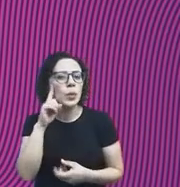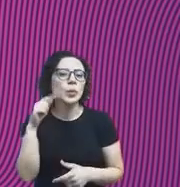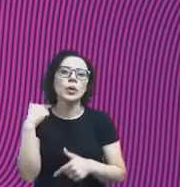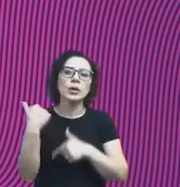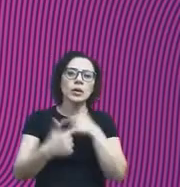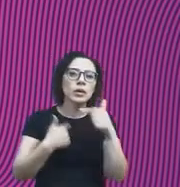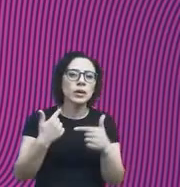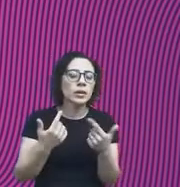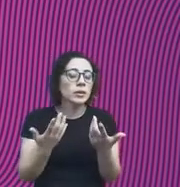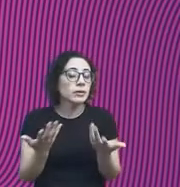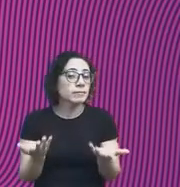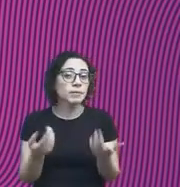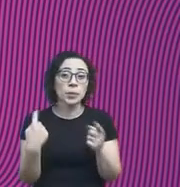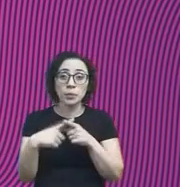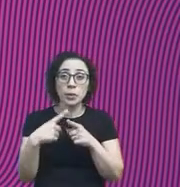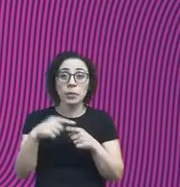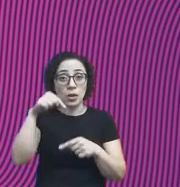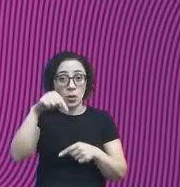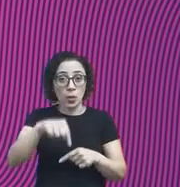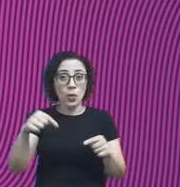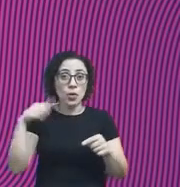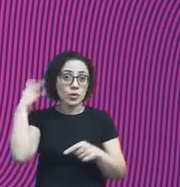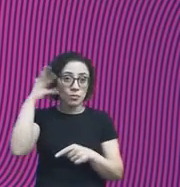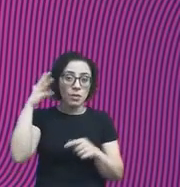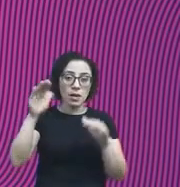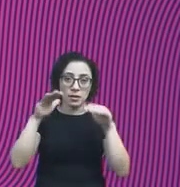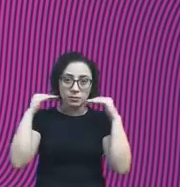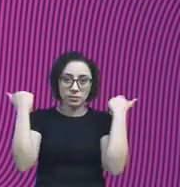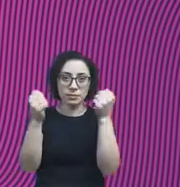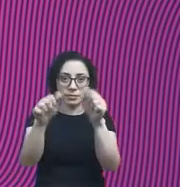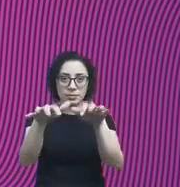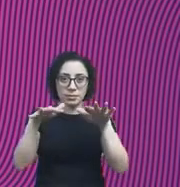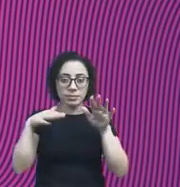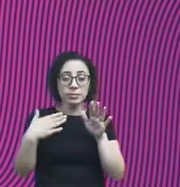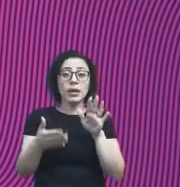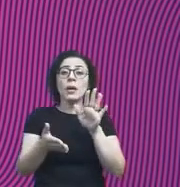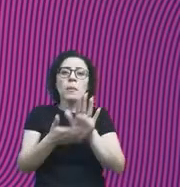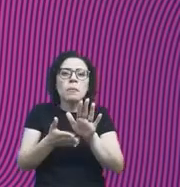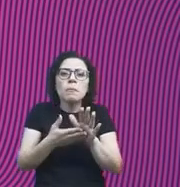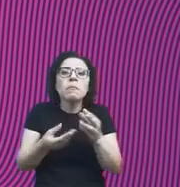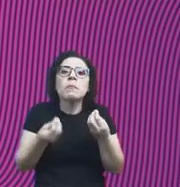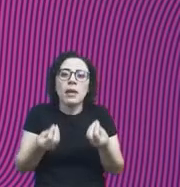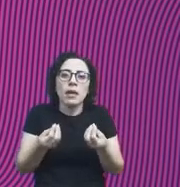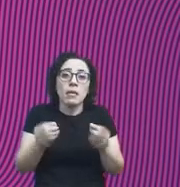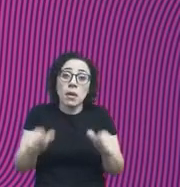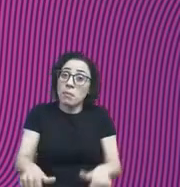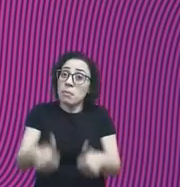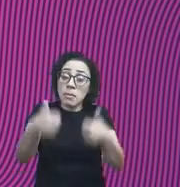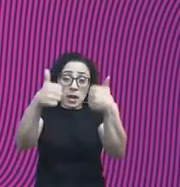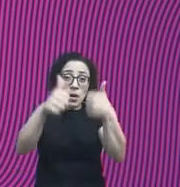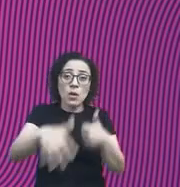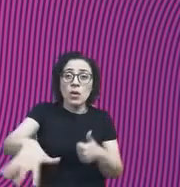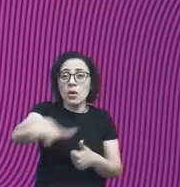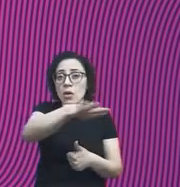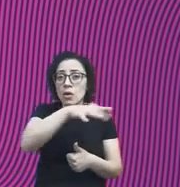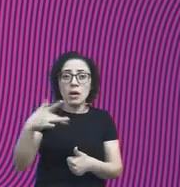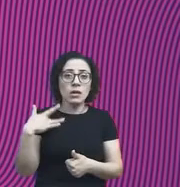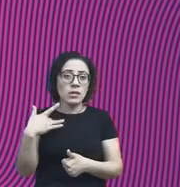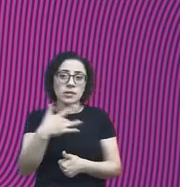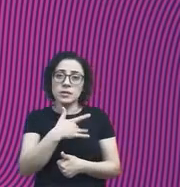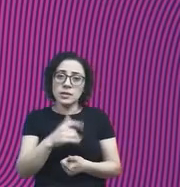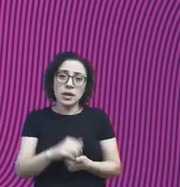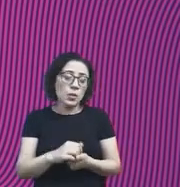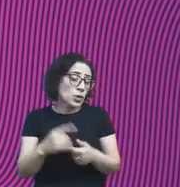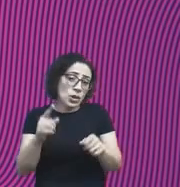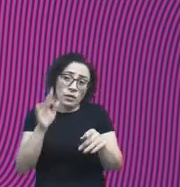desse summit é melhorar o sistema de saúde, é fazer com que o sistema funcione melhor para todos. E isso só vai ocorrer